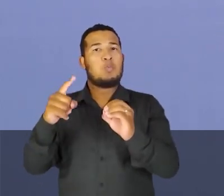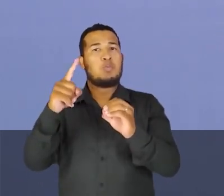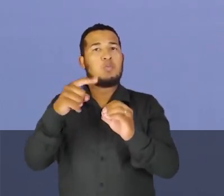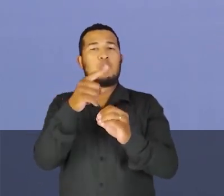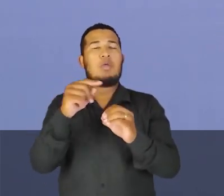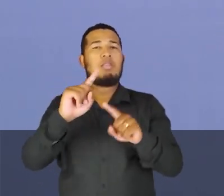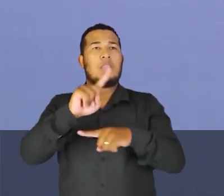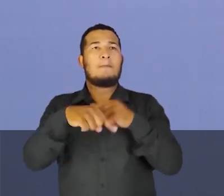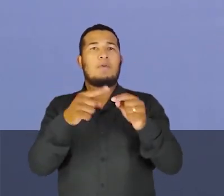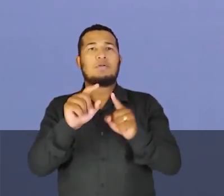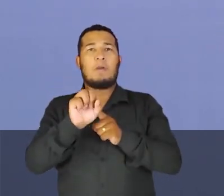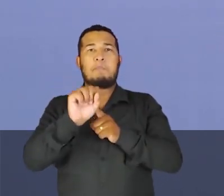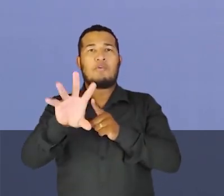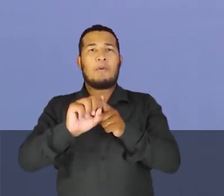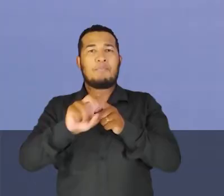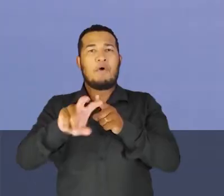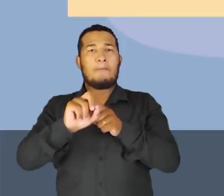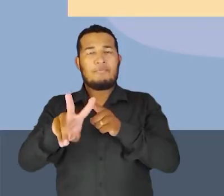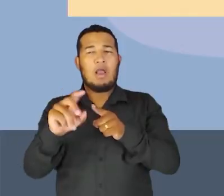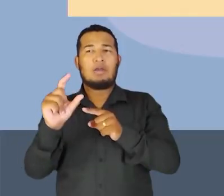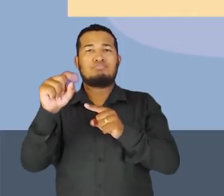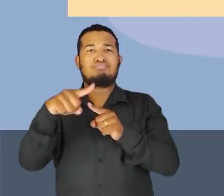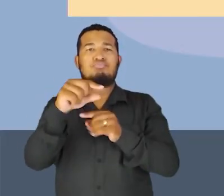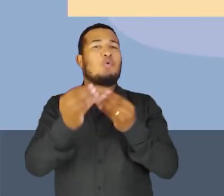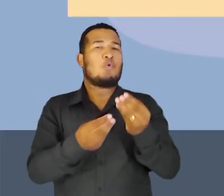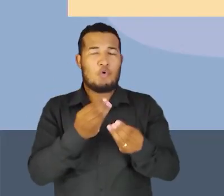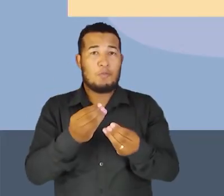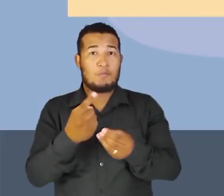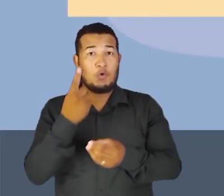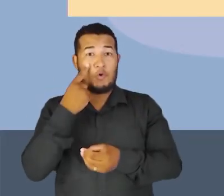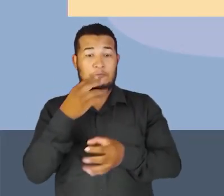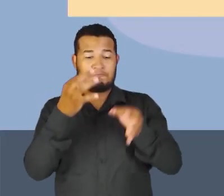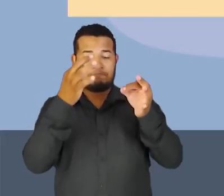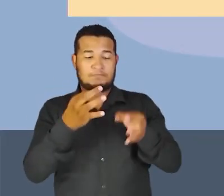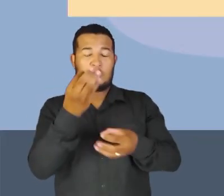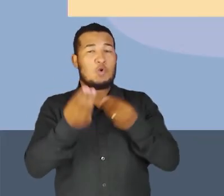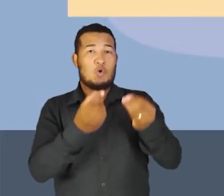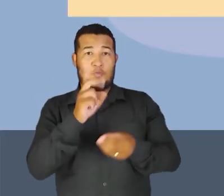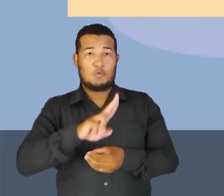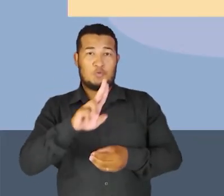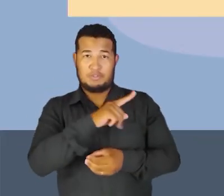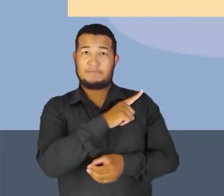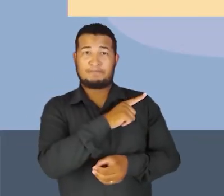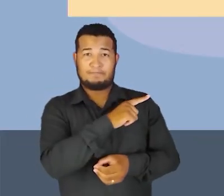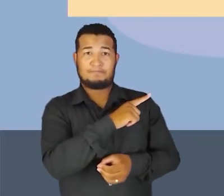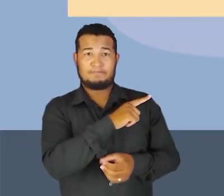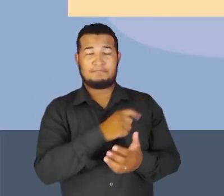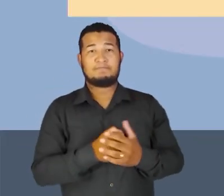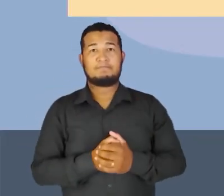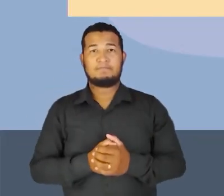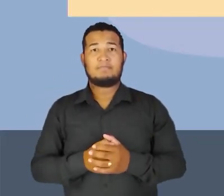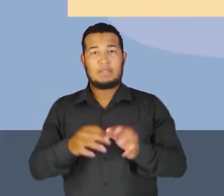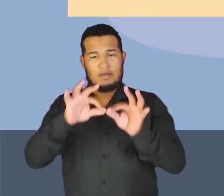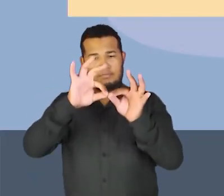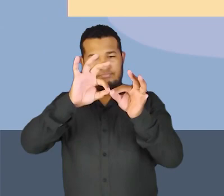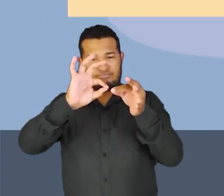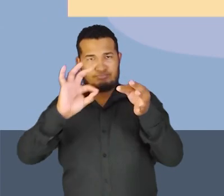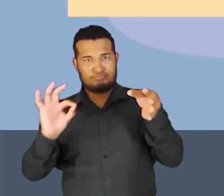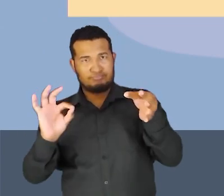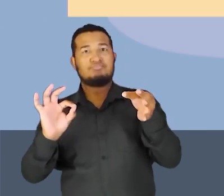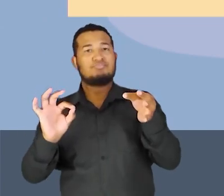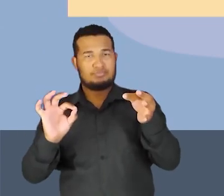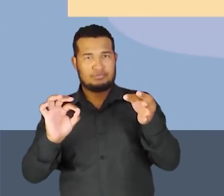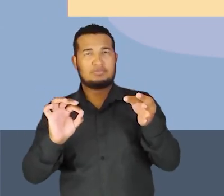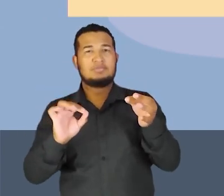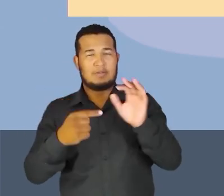depois da ejaculação. Perceba na imagem a forma correta de utilização desse método contraceptivo. Né? Rasgar com os dedos, na primeira